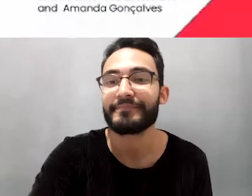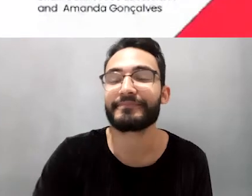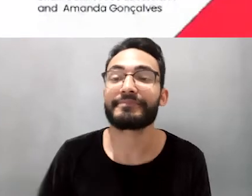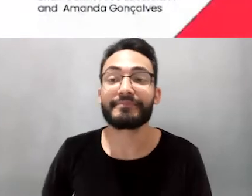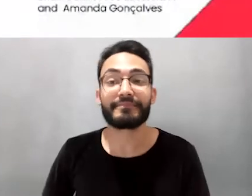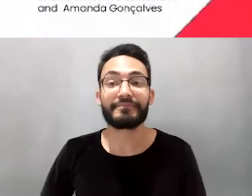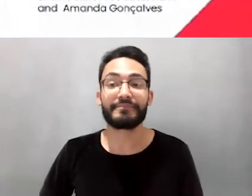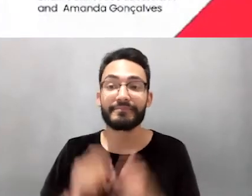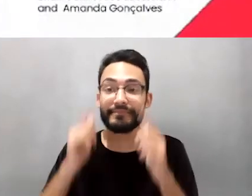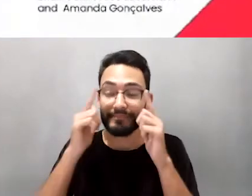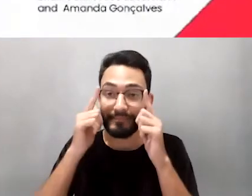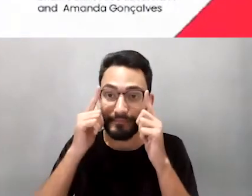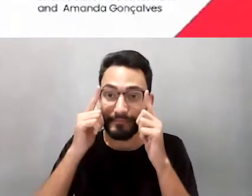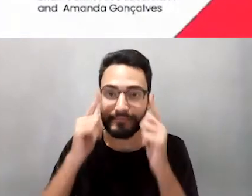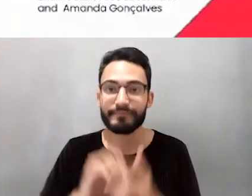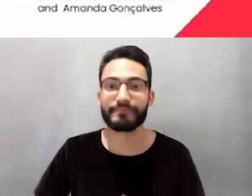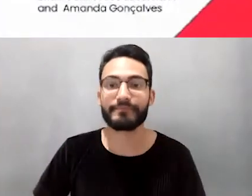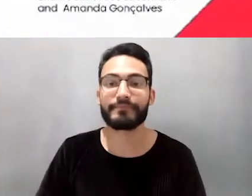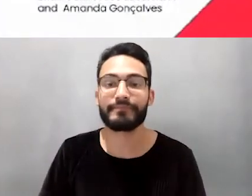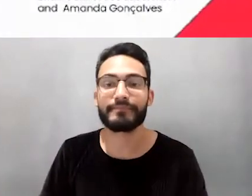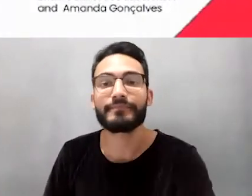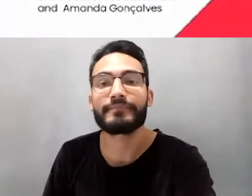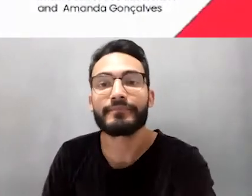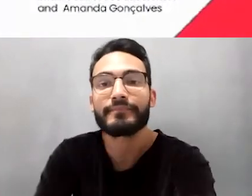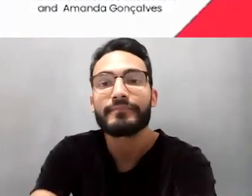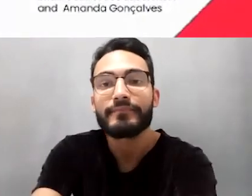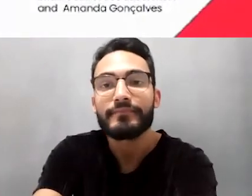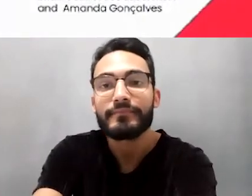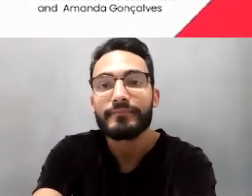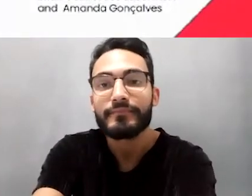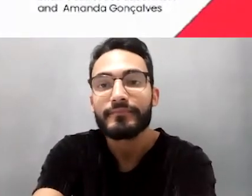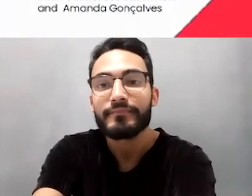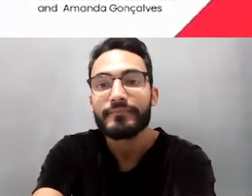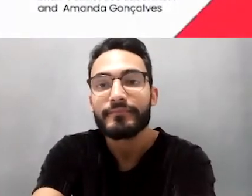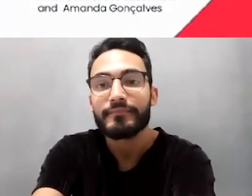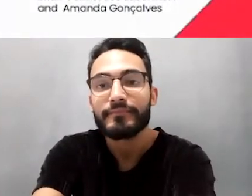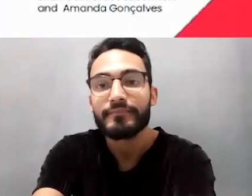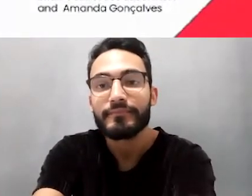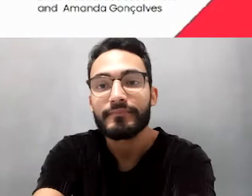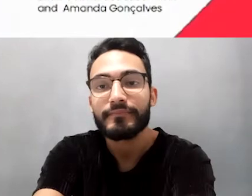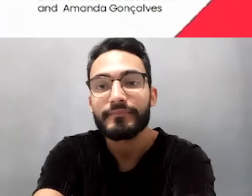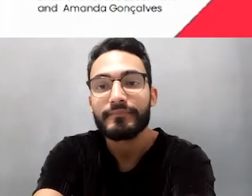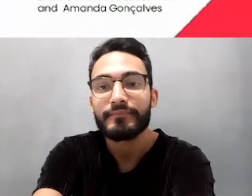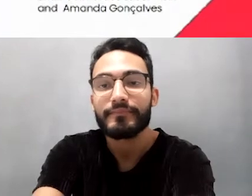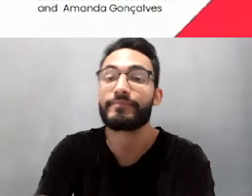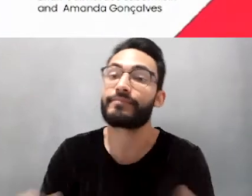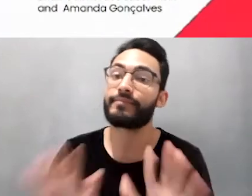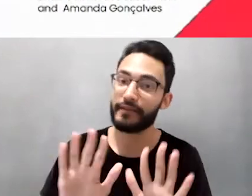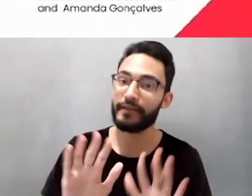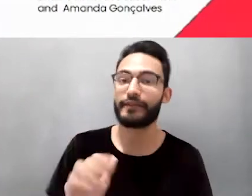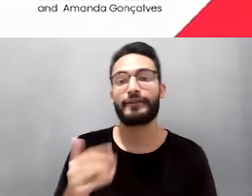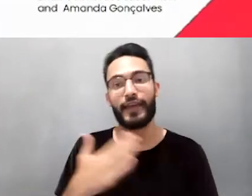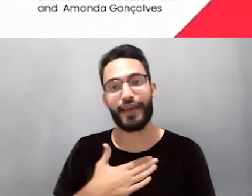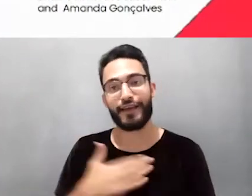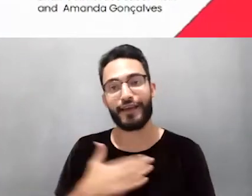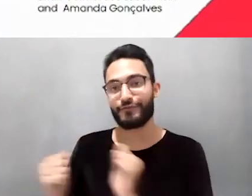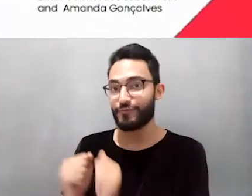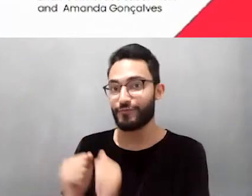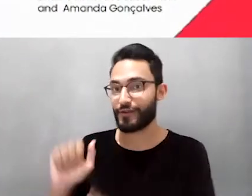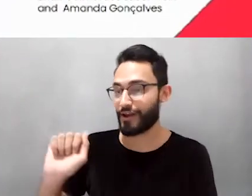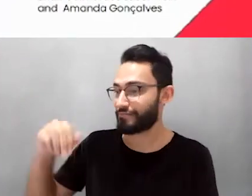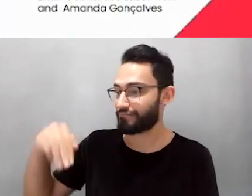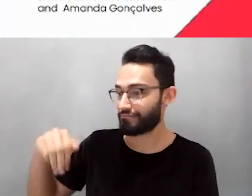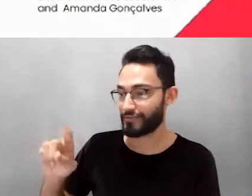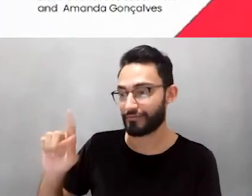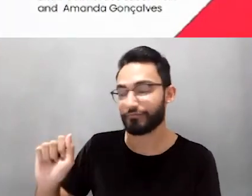Bom, a Amandinha e eu, a gente vem aqui para falar um pouco sobre a nossa expansão global. A C&T é uma